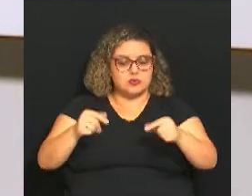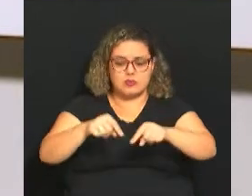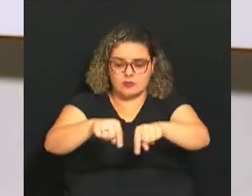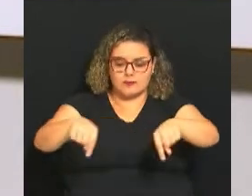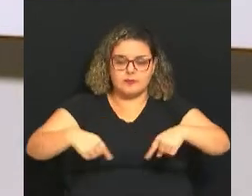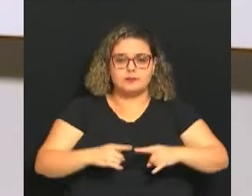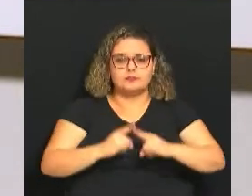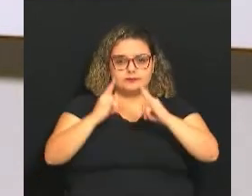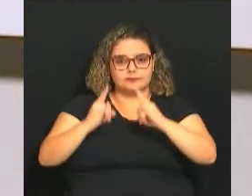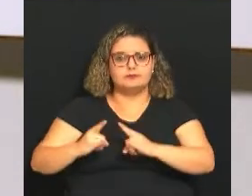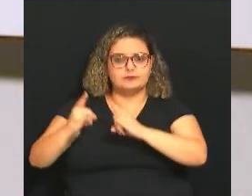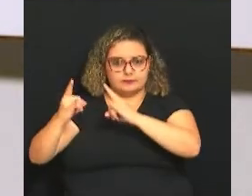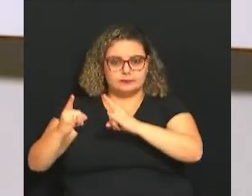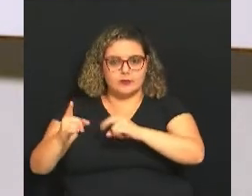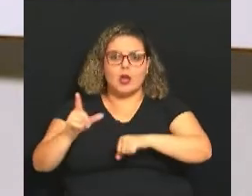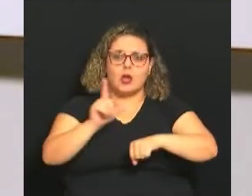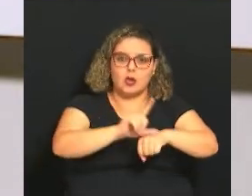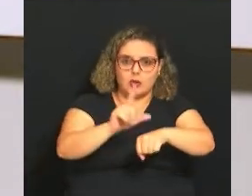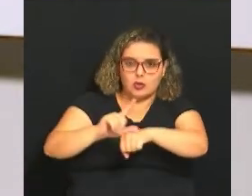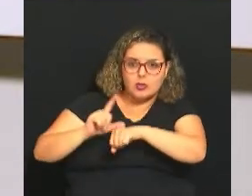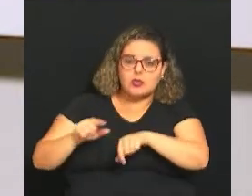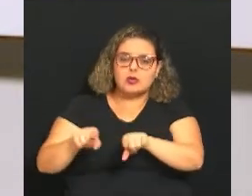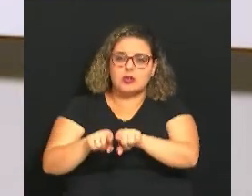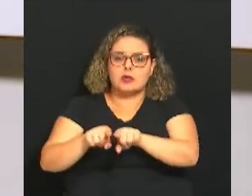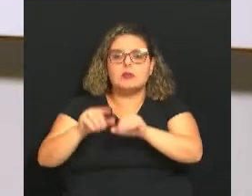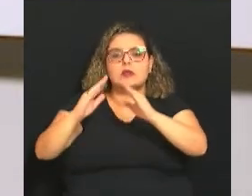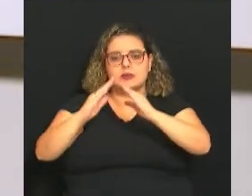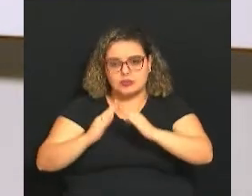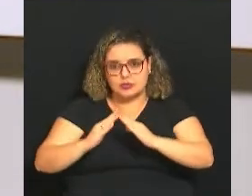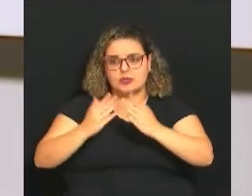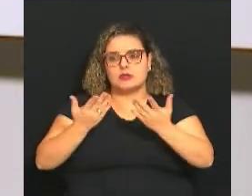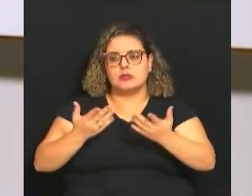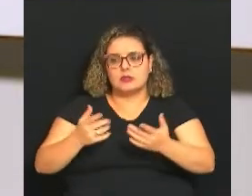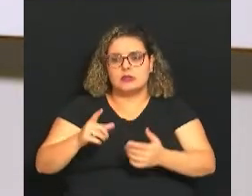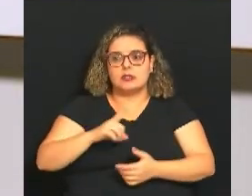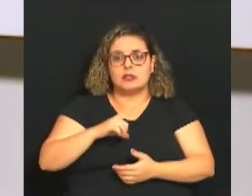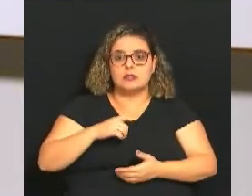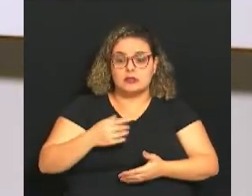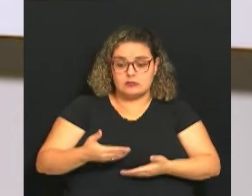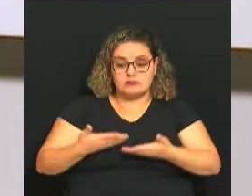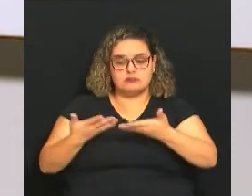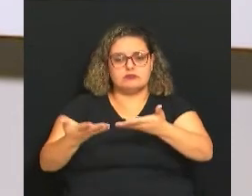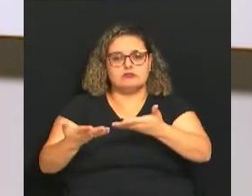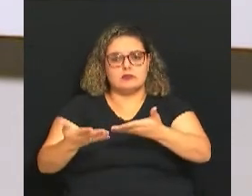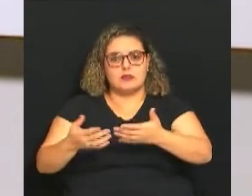comerciais quanto residenciais, na qual tem as prestações de contas, eleição